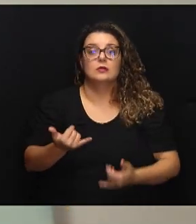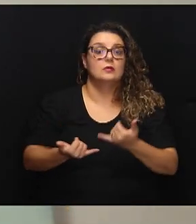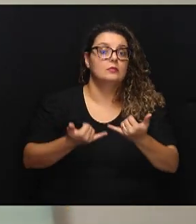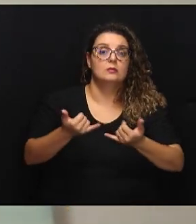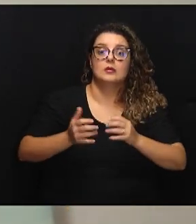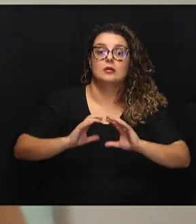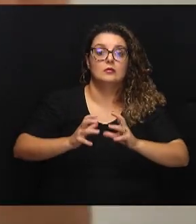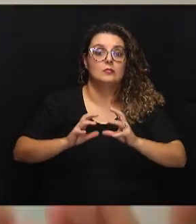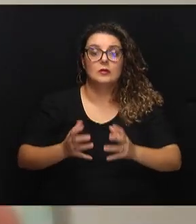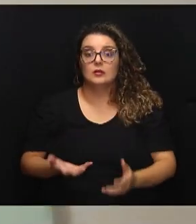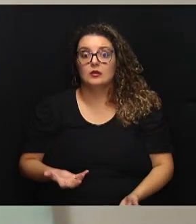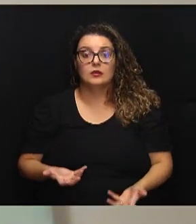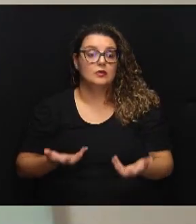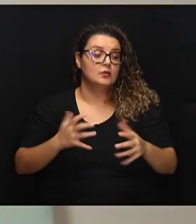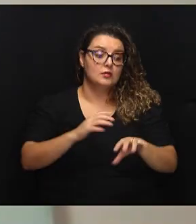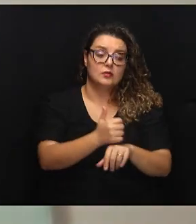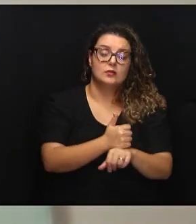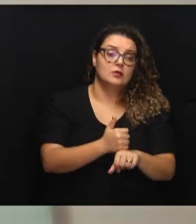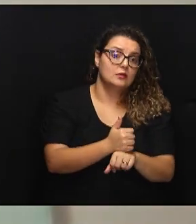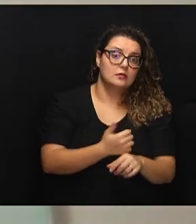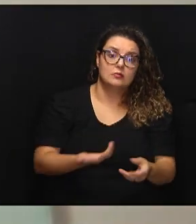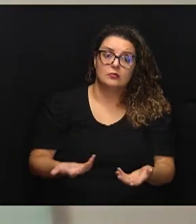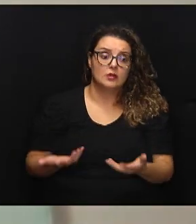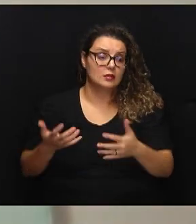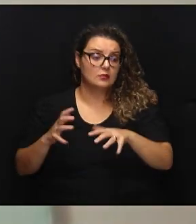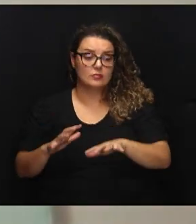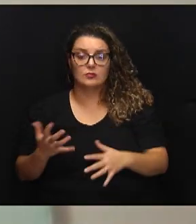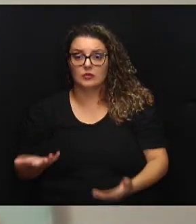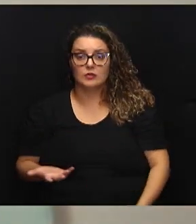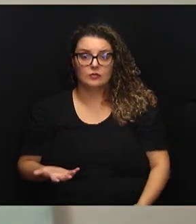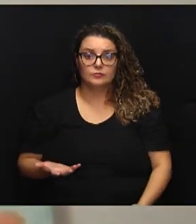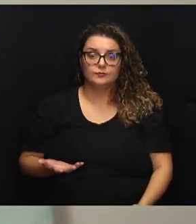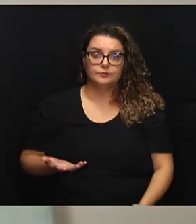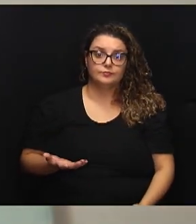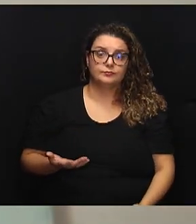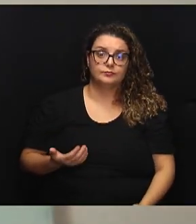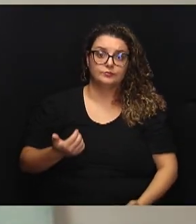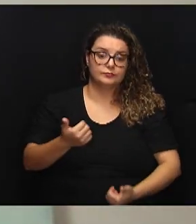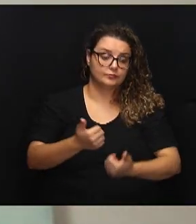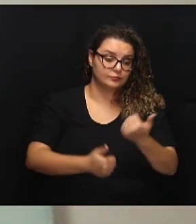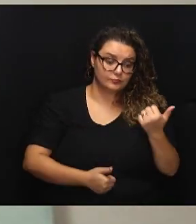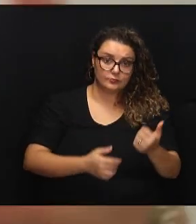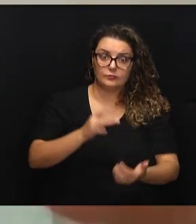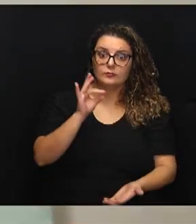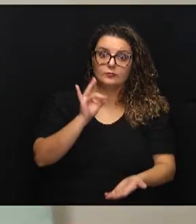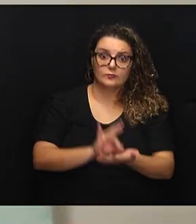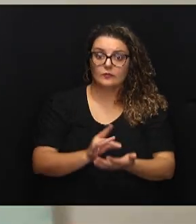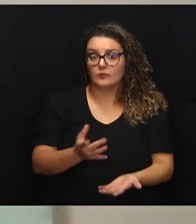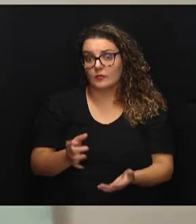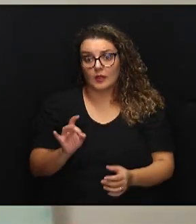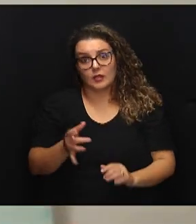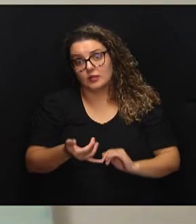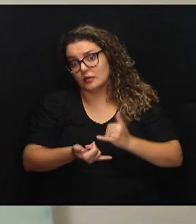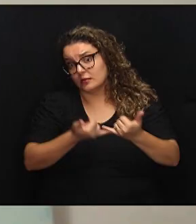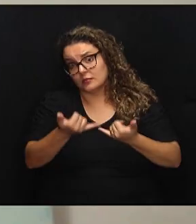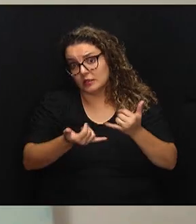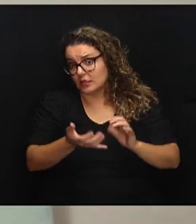bola, ela não queira ser profissional, ela não queira se tornar um jogador de fato, né, ela só queria brincar com a